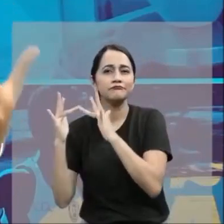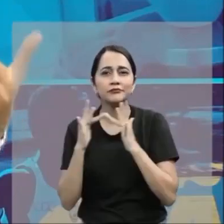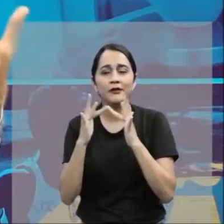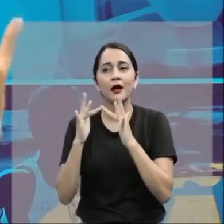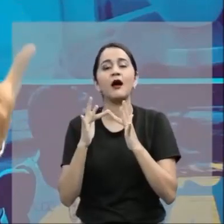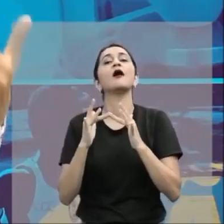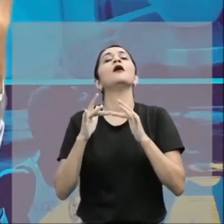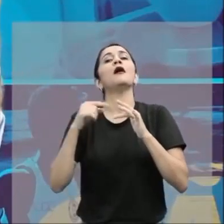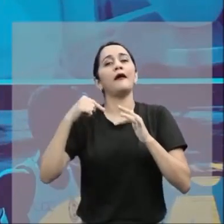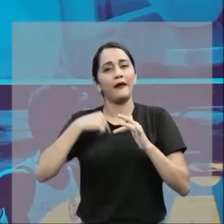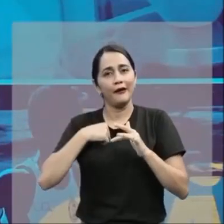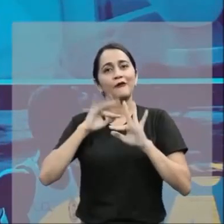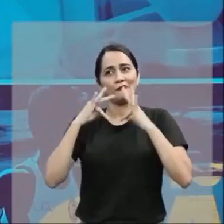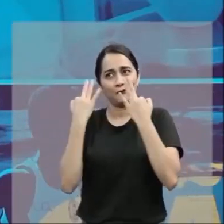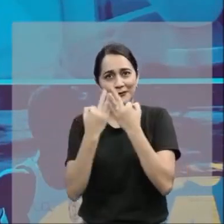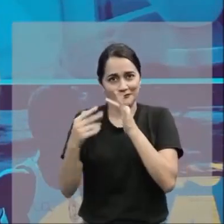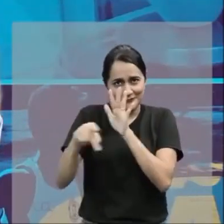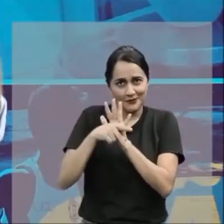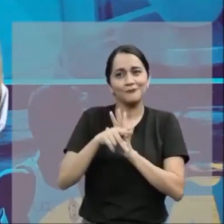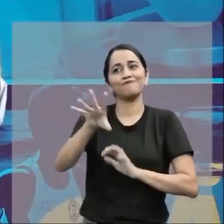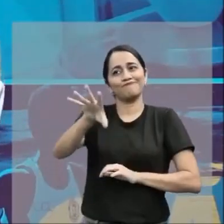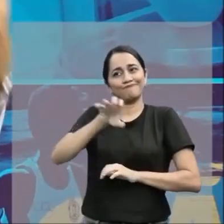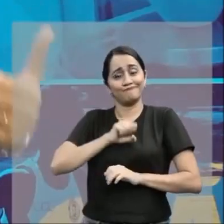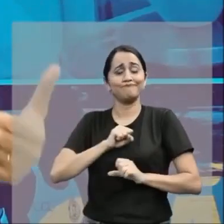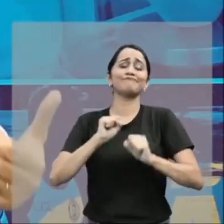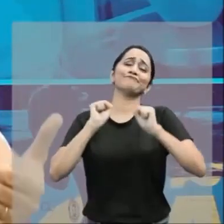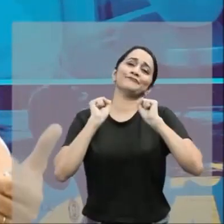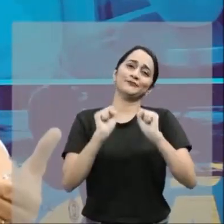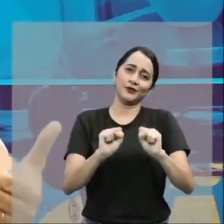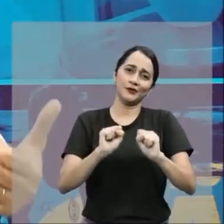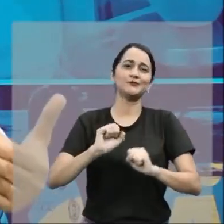probabilidade de outras pessoas da família